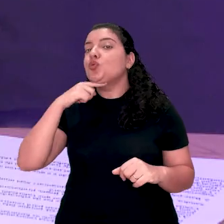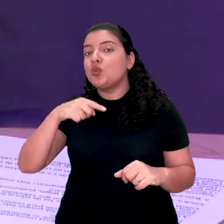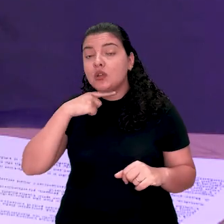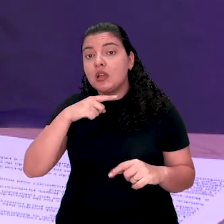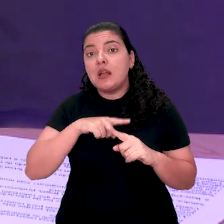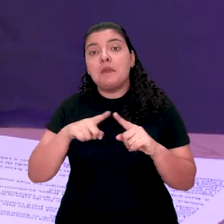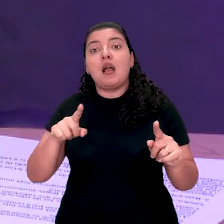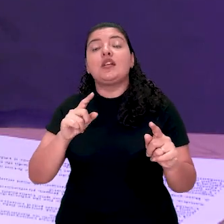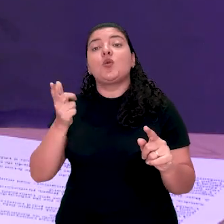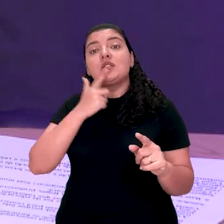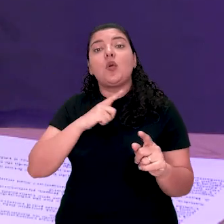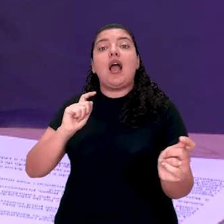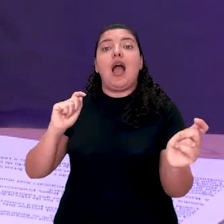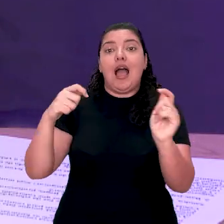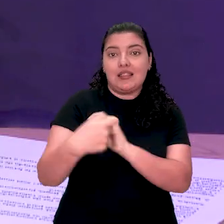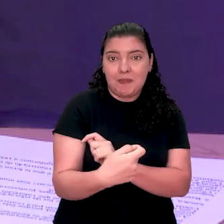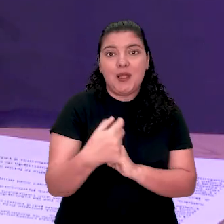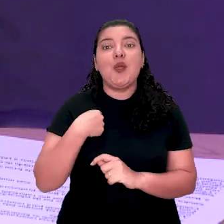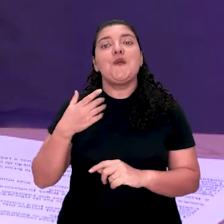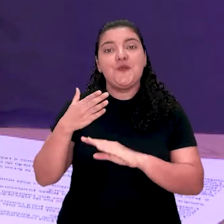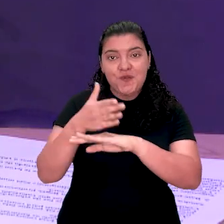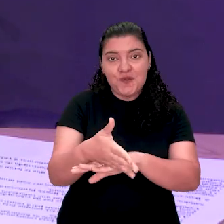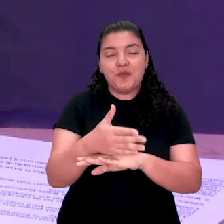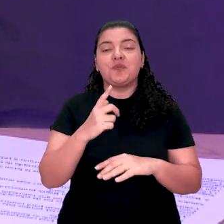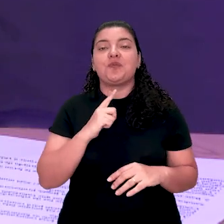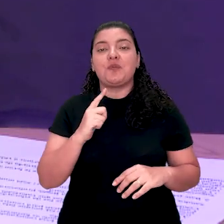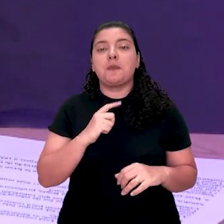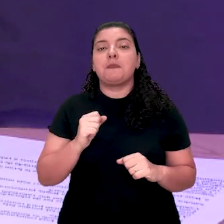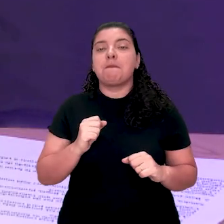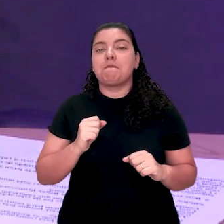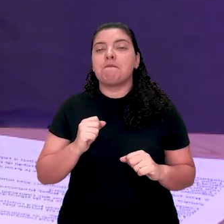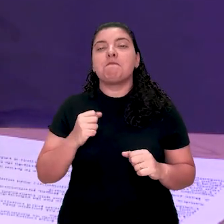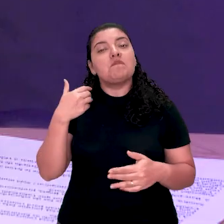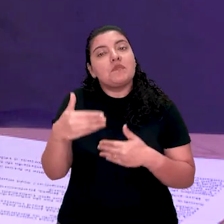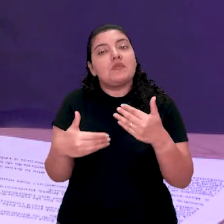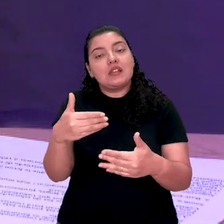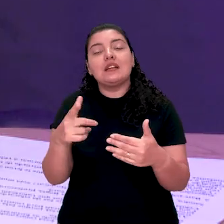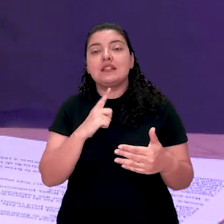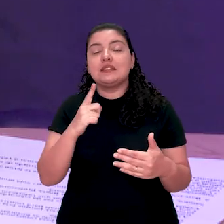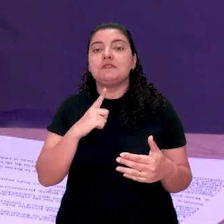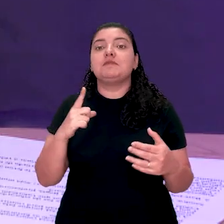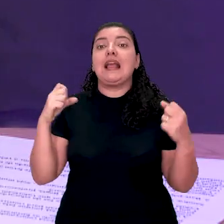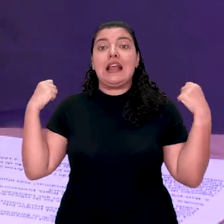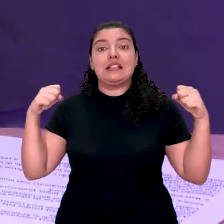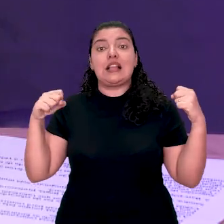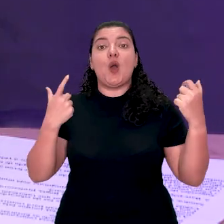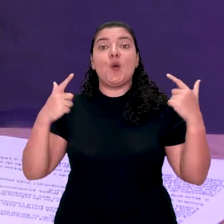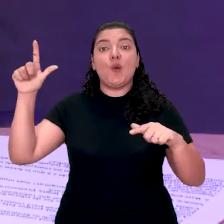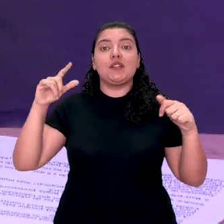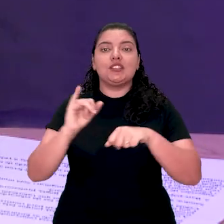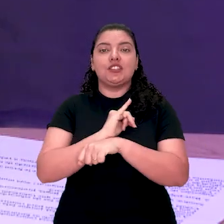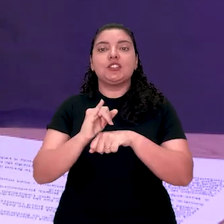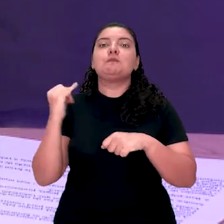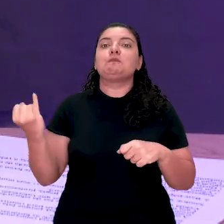começou a adaptar, né? Exatamente. Para que eu fazia parte de algum jeito, me exercitasse de outro jeito. Então, como